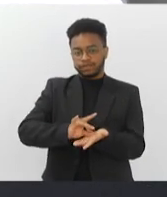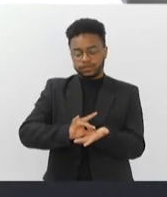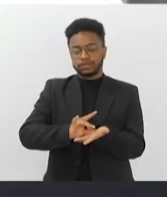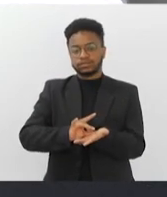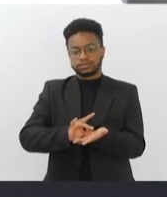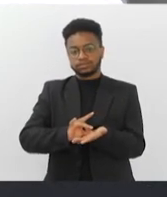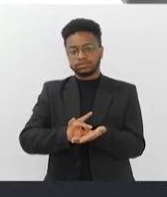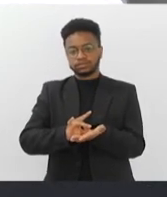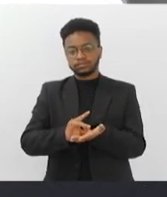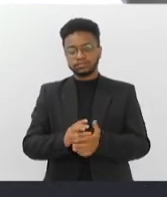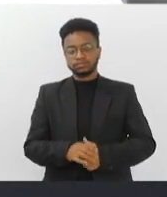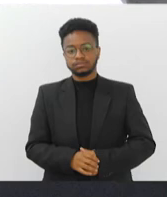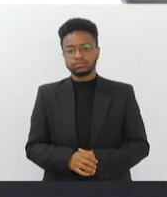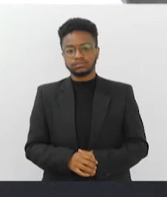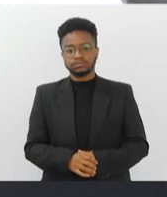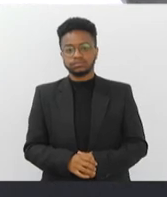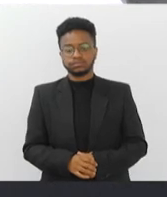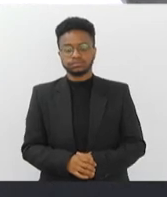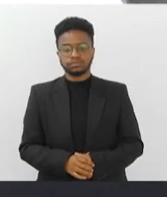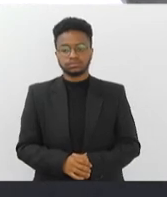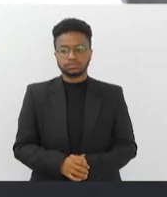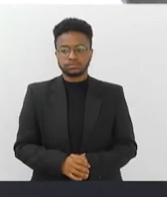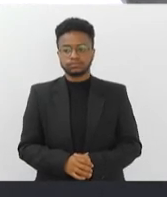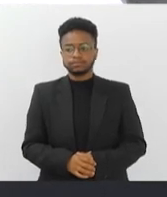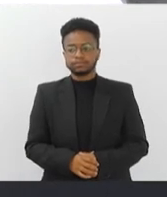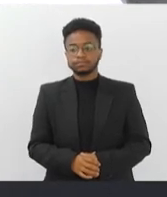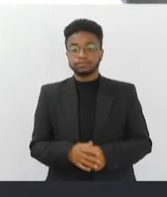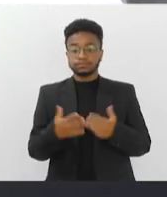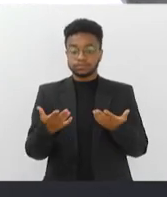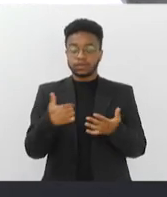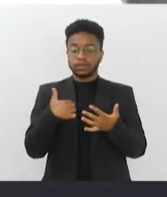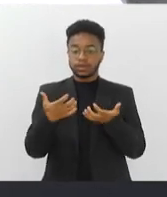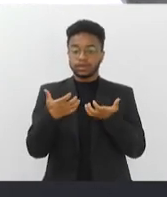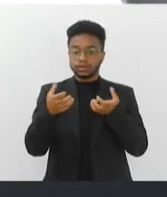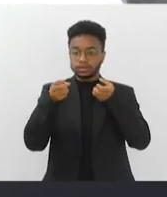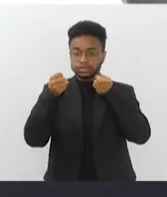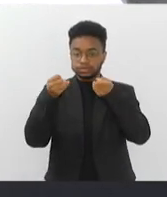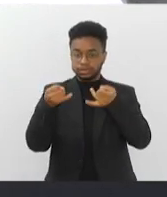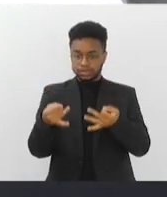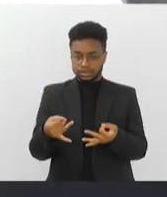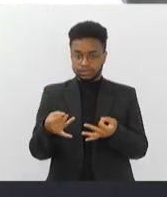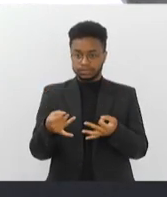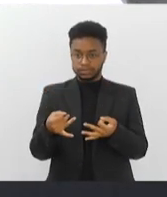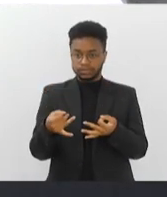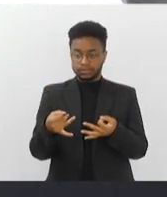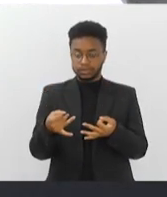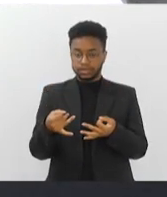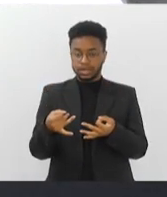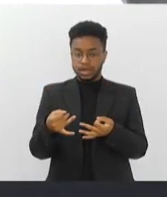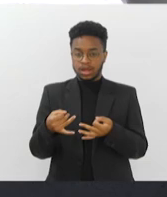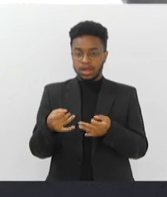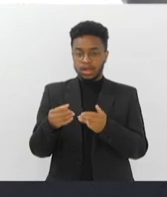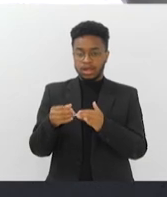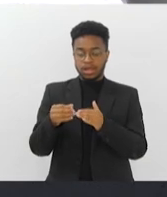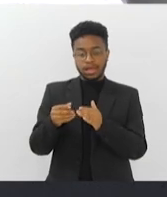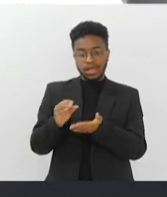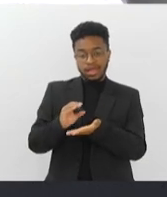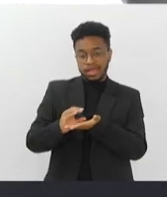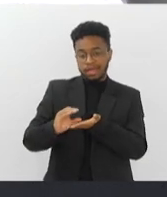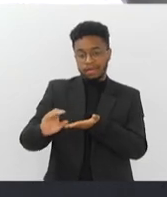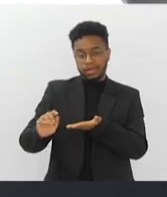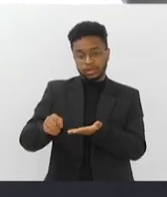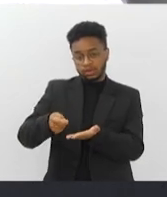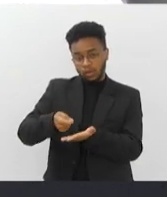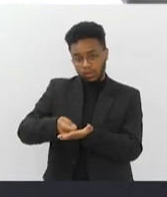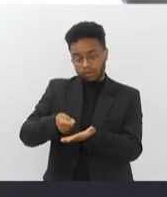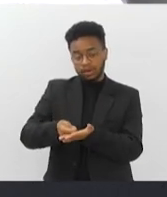Perfeito. Queria fazer aqui um pequeno esclarecimento. Perfeito, então. As emendas impositivas foram